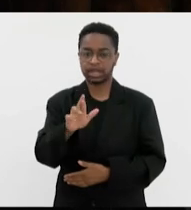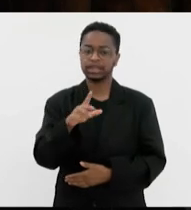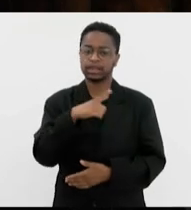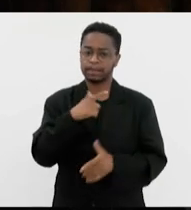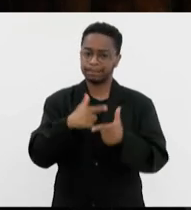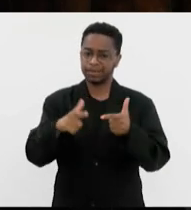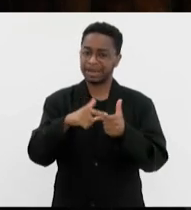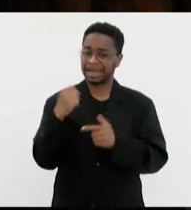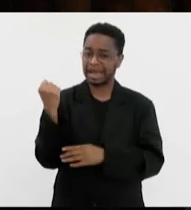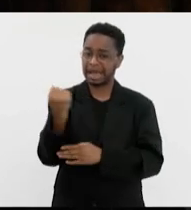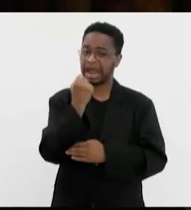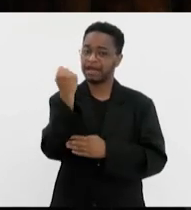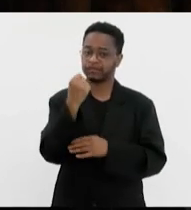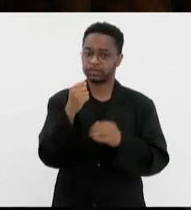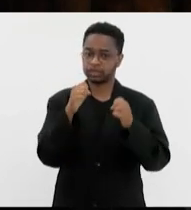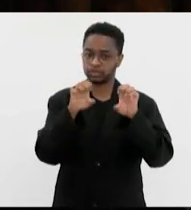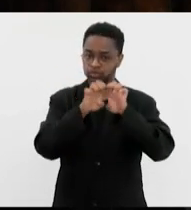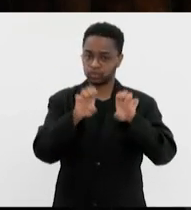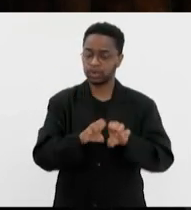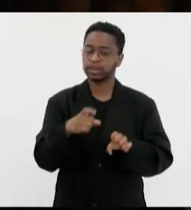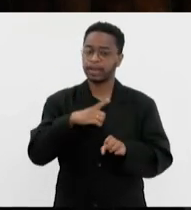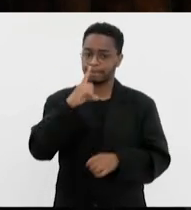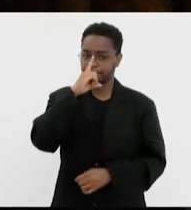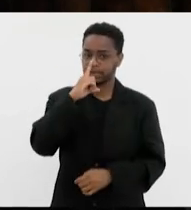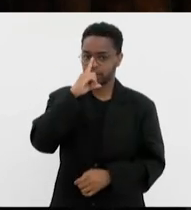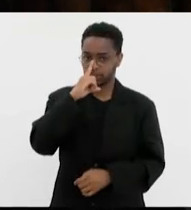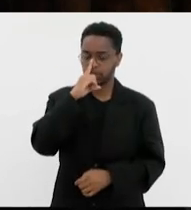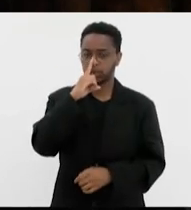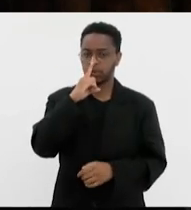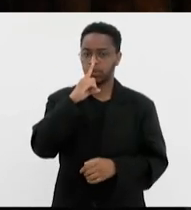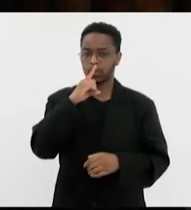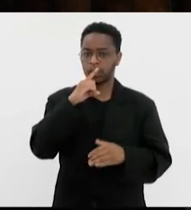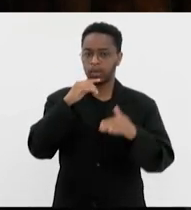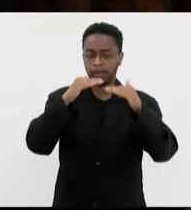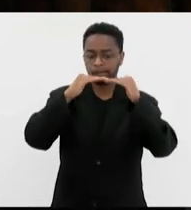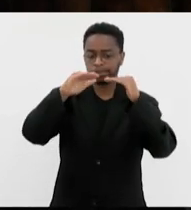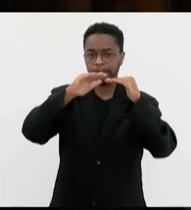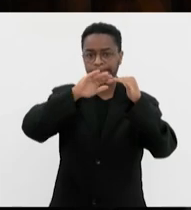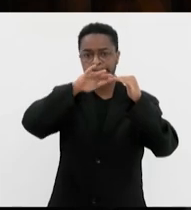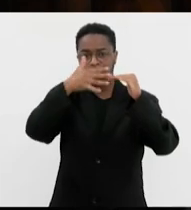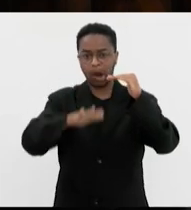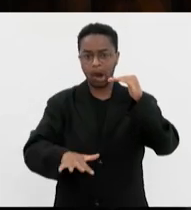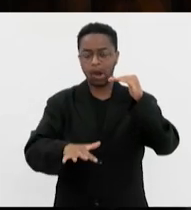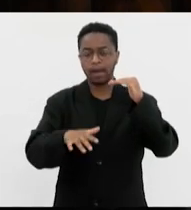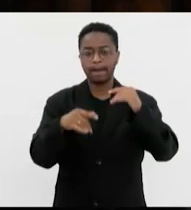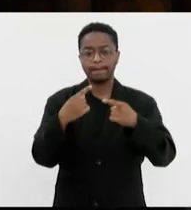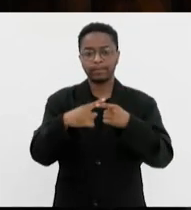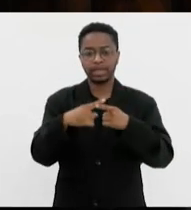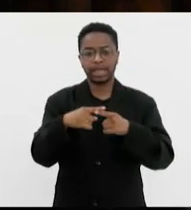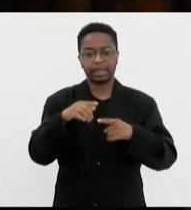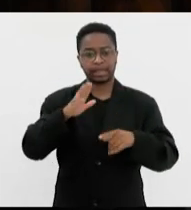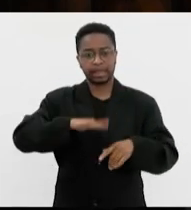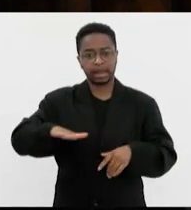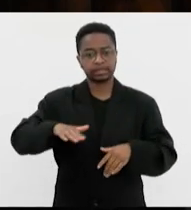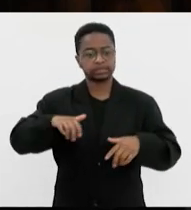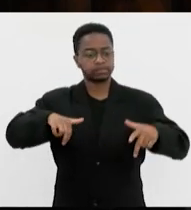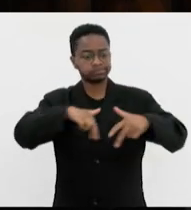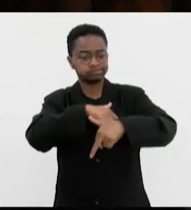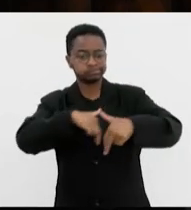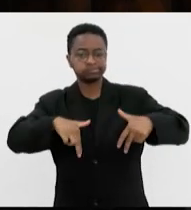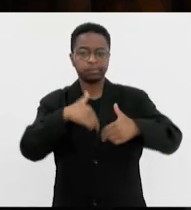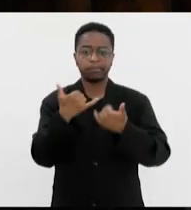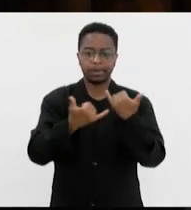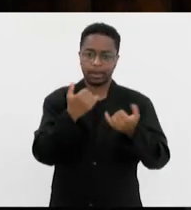graves, risco de queda de uma parte do reboco num pátio onde as crianças passam, circulam,